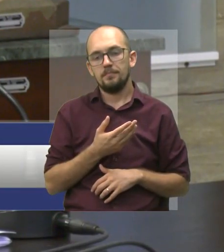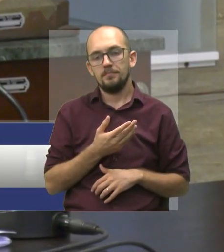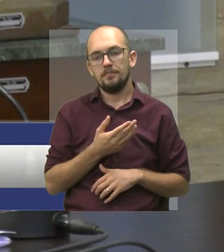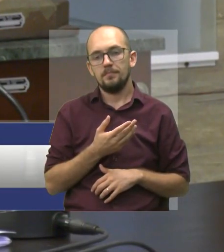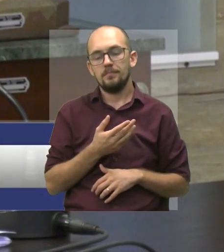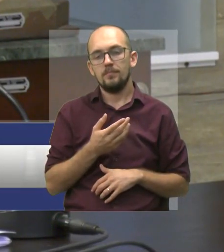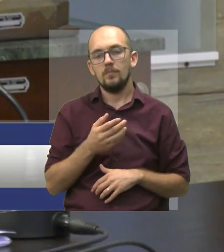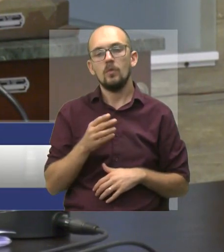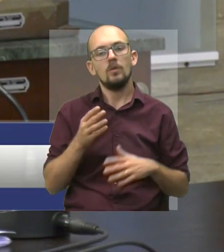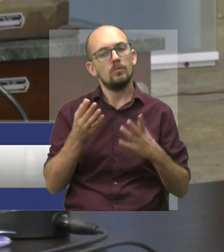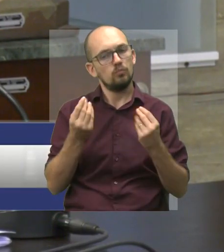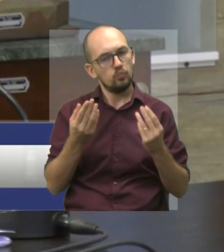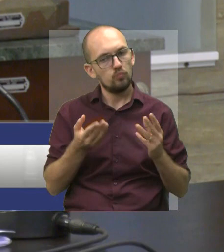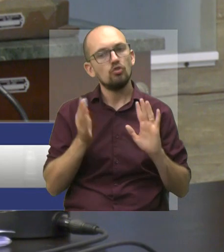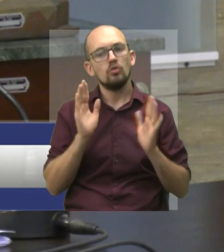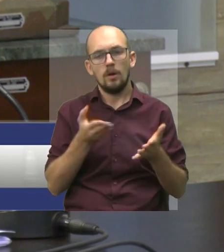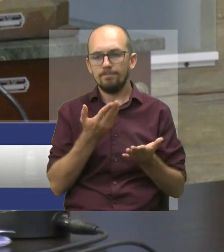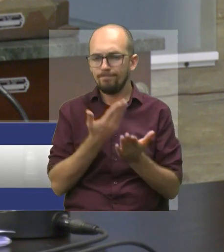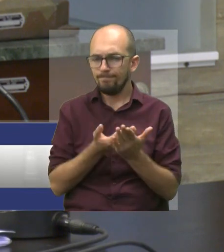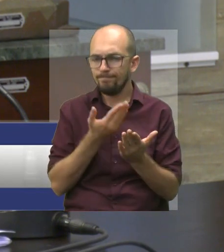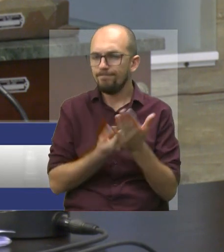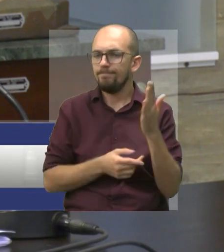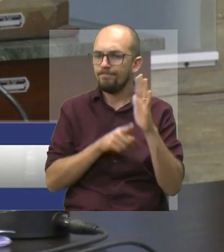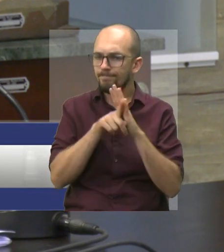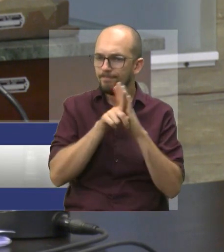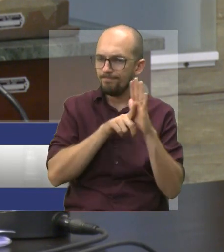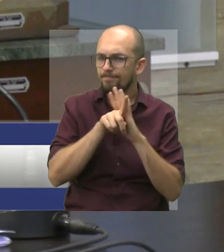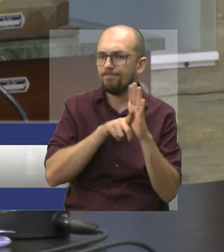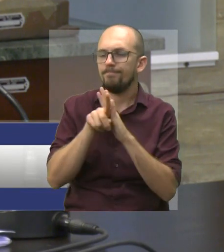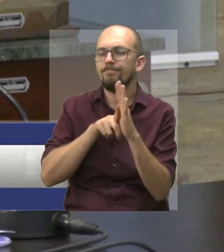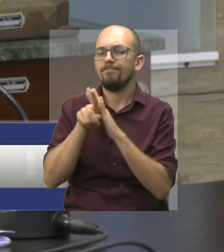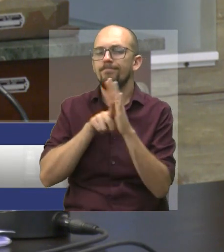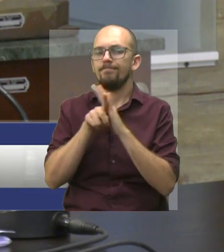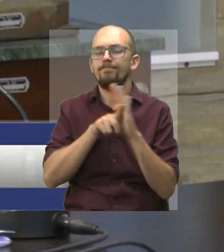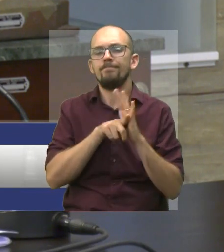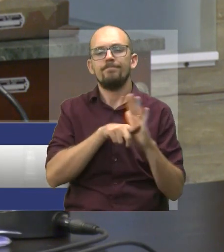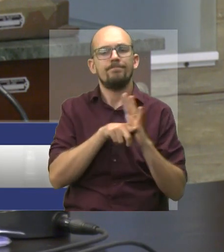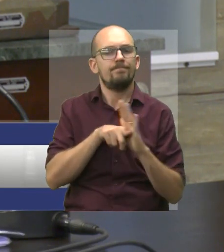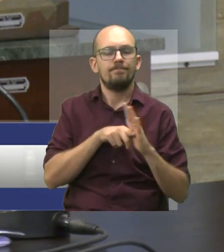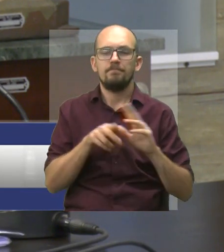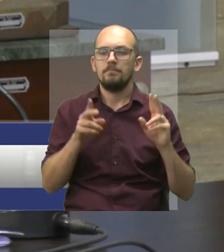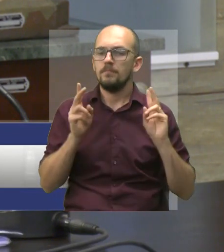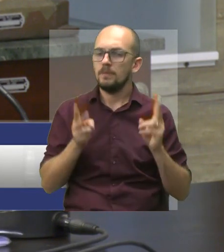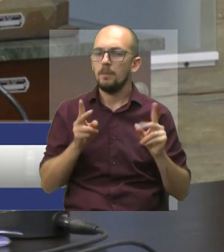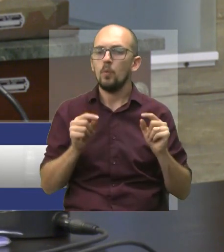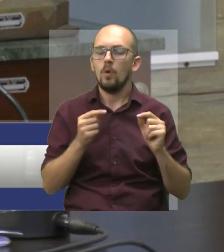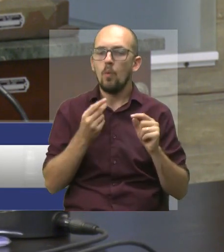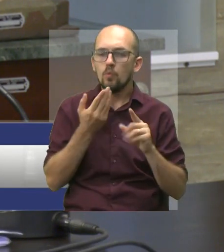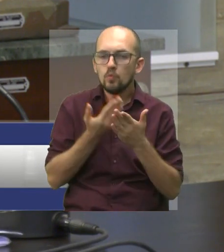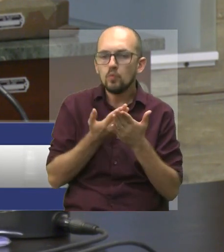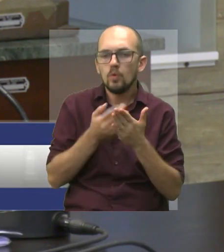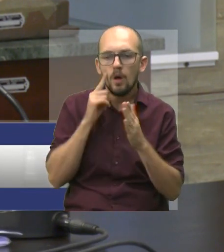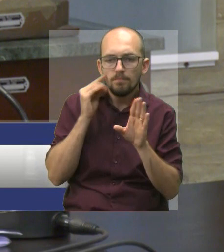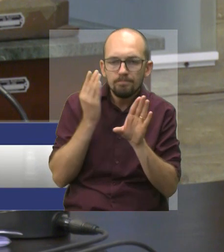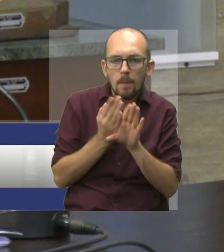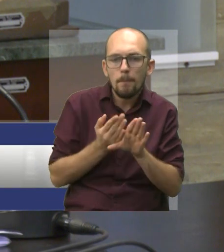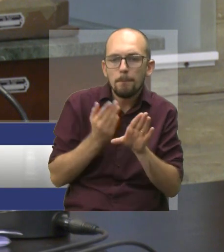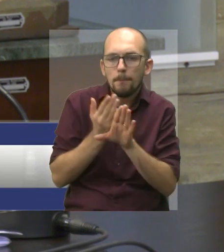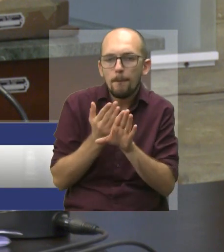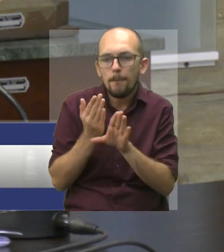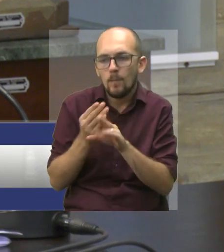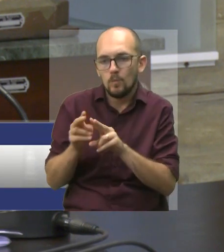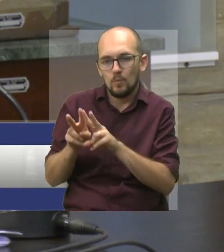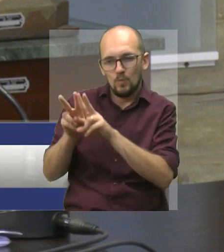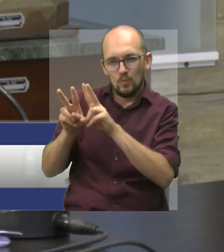muitos estudos foram feitos e sempre que se aprimora alguma coisa em